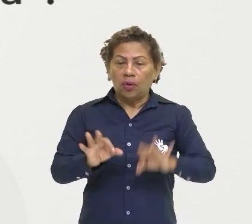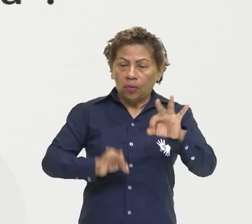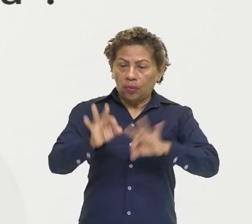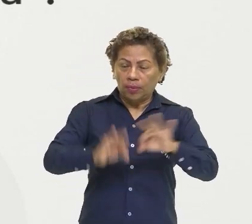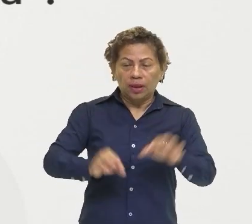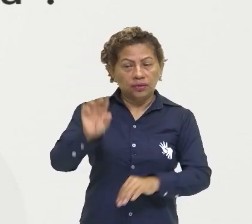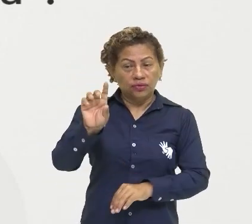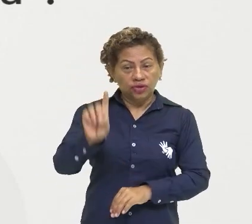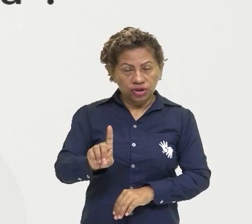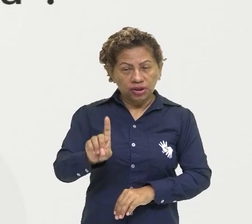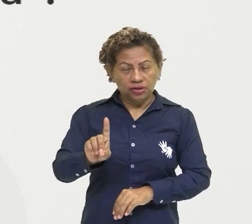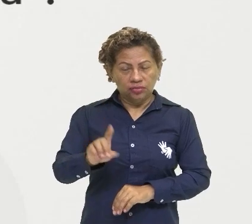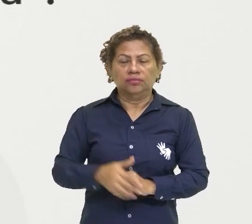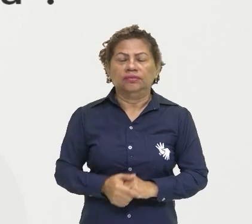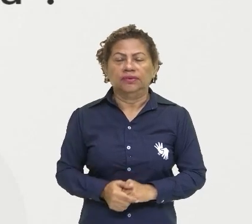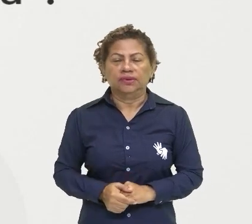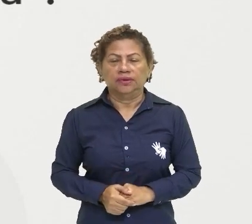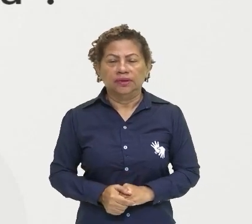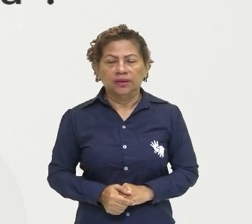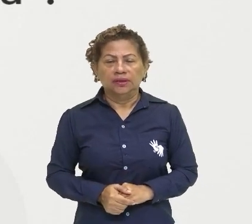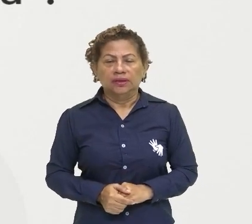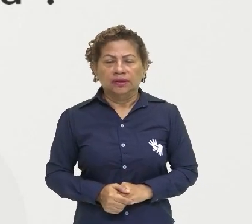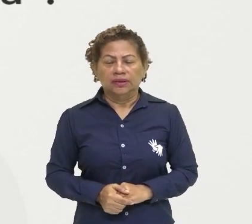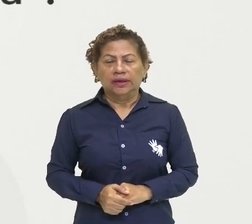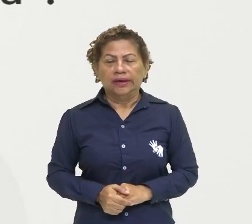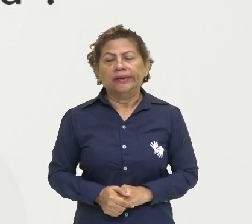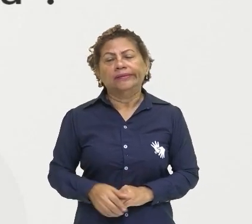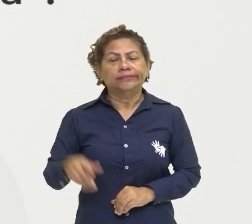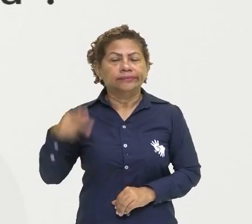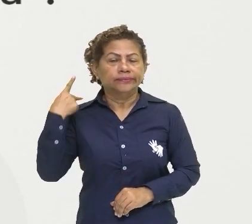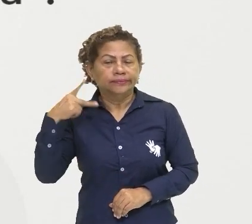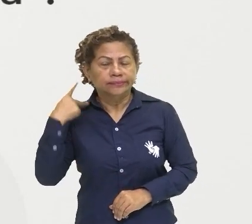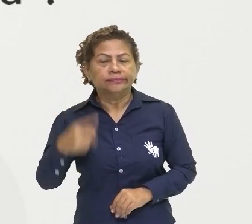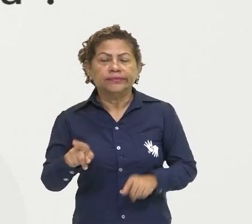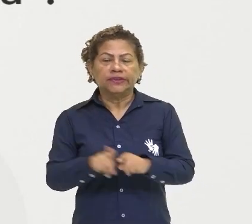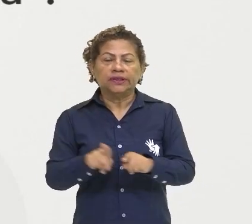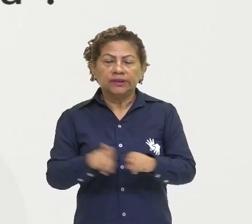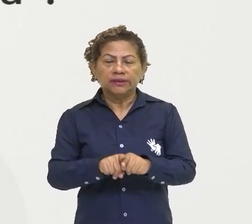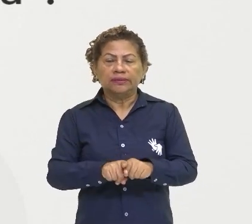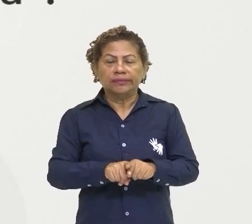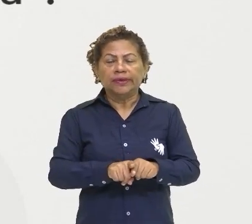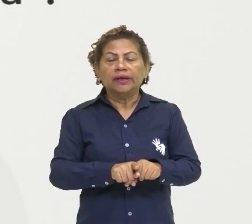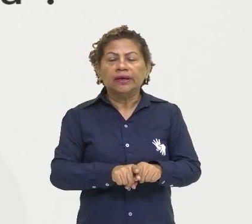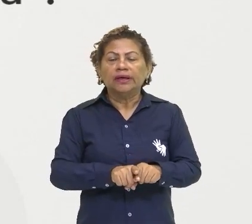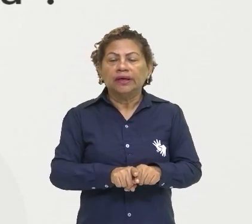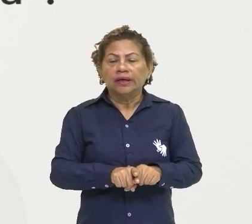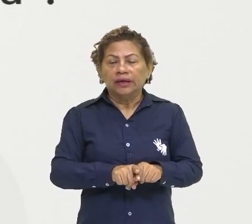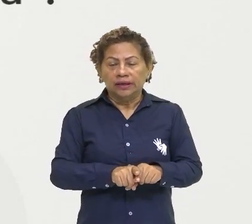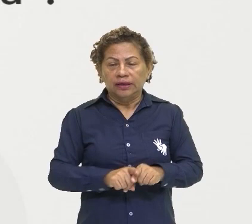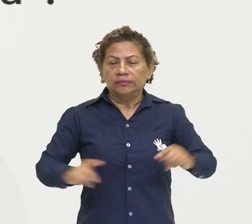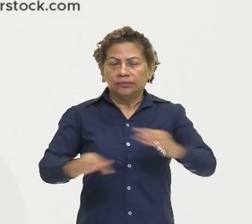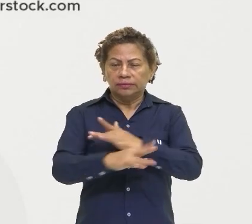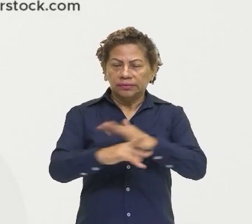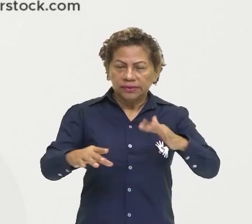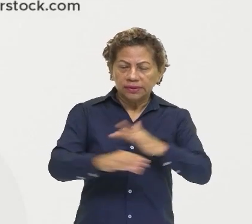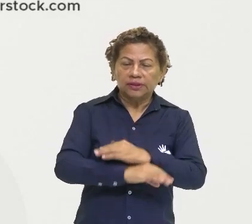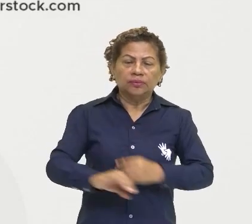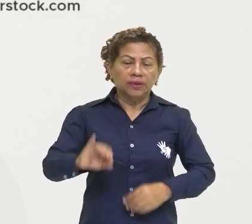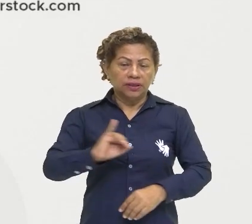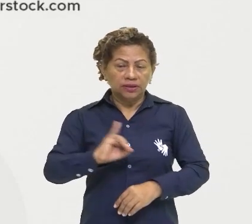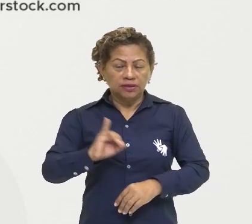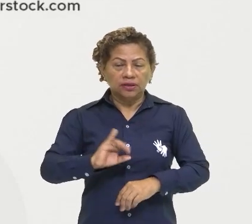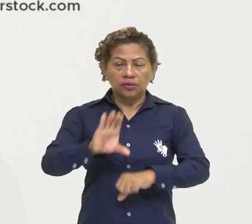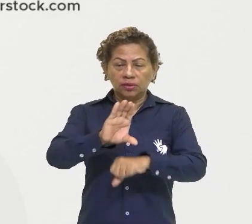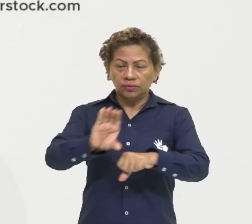de 88 também, certo? E ele é um instrumento básico da política de desenvolvimento e de expansão urbana.